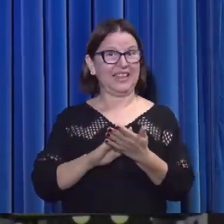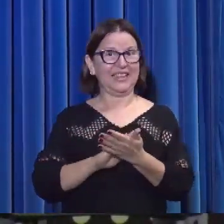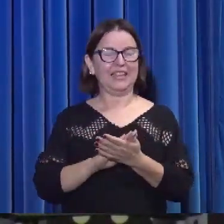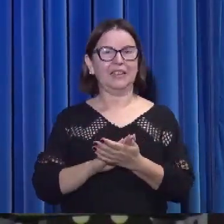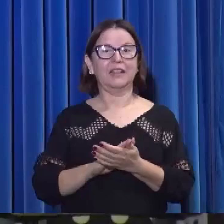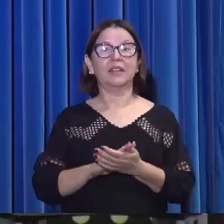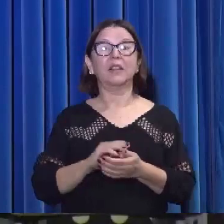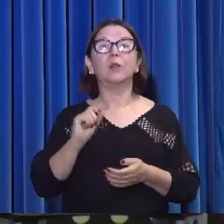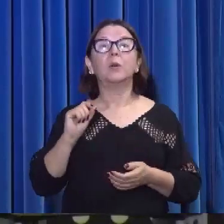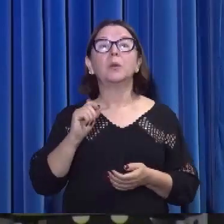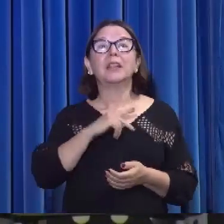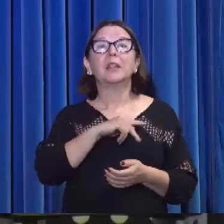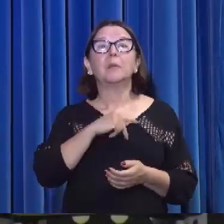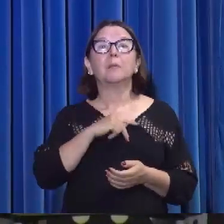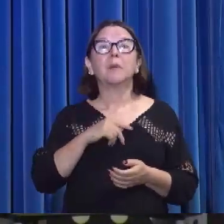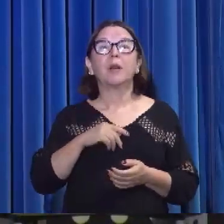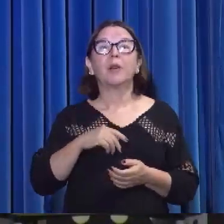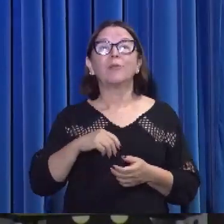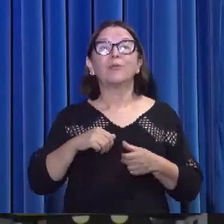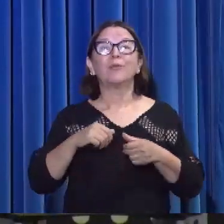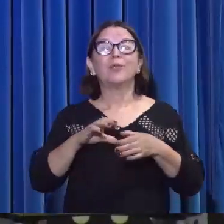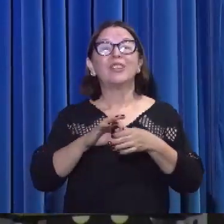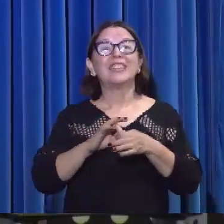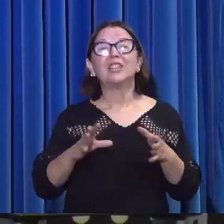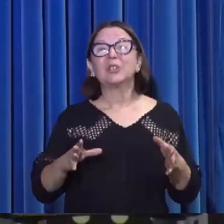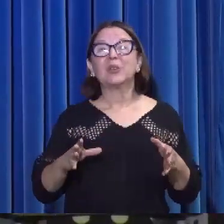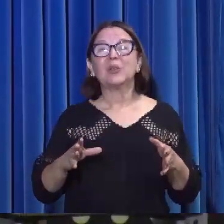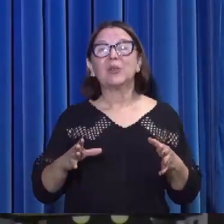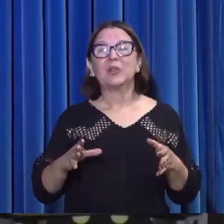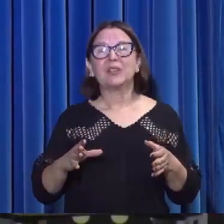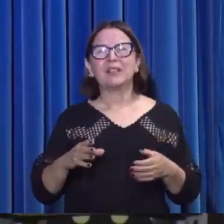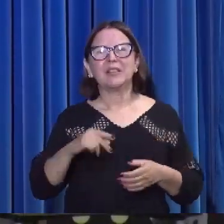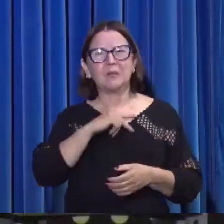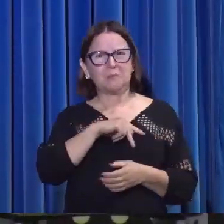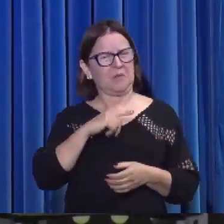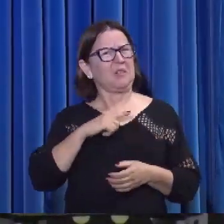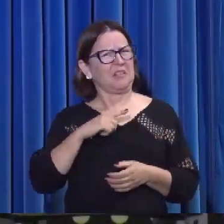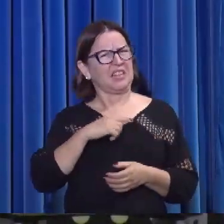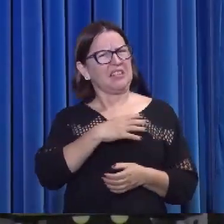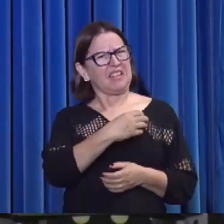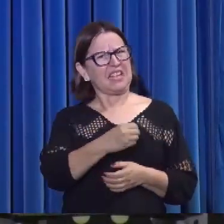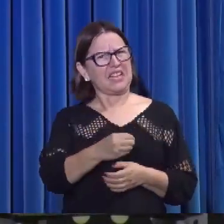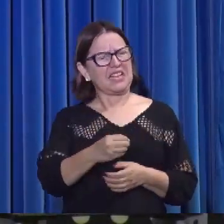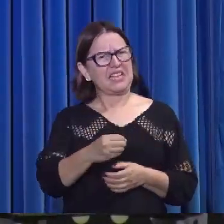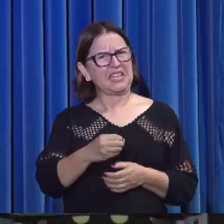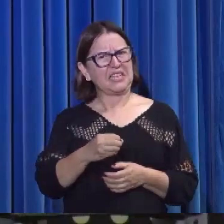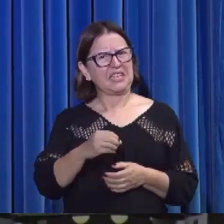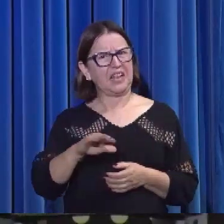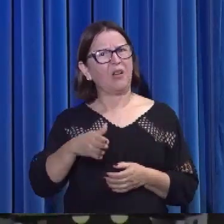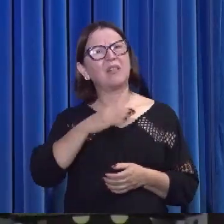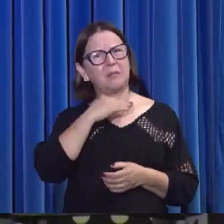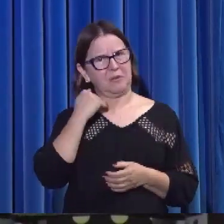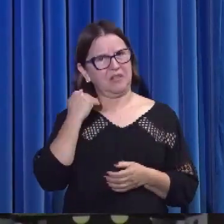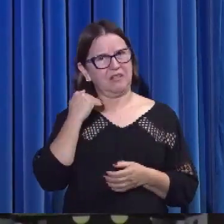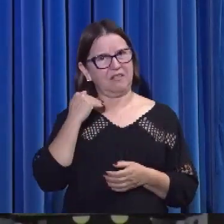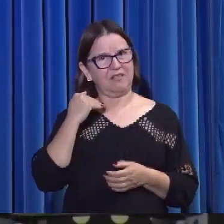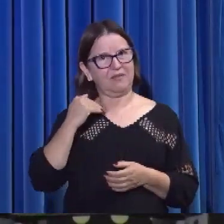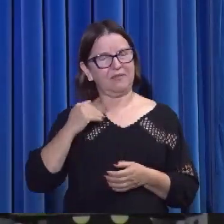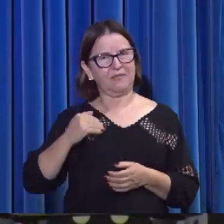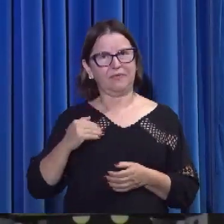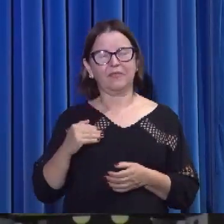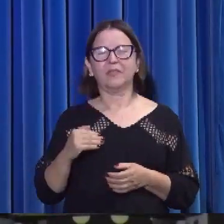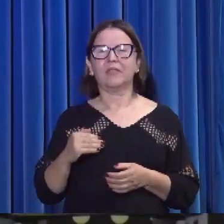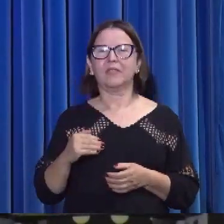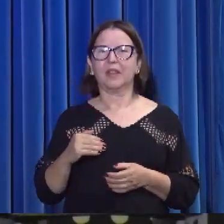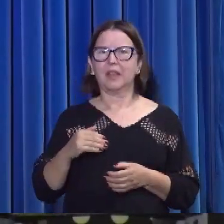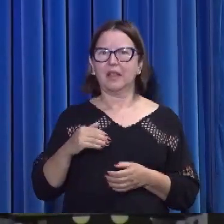Paulo deixou? Qual foi a herança de Paulo quando ele saiu desse mundo aqui? Você lembra quando